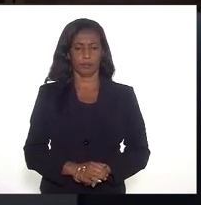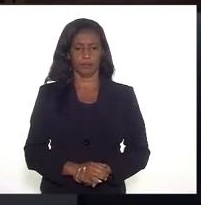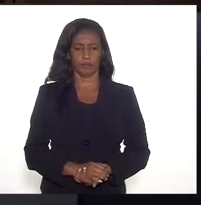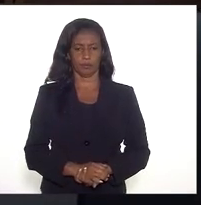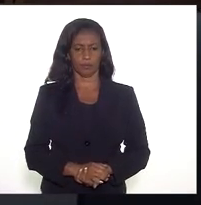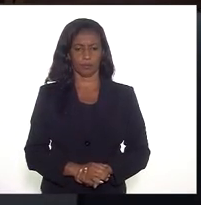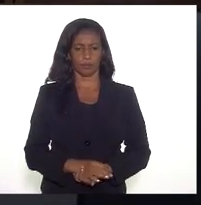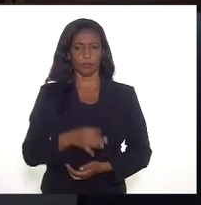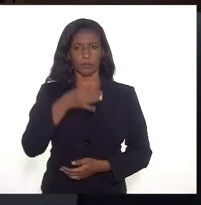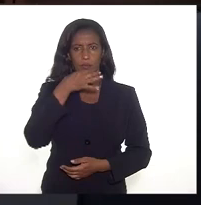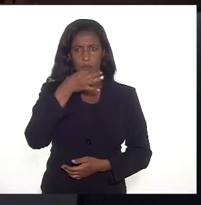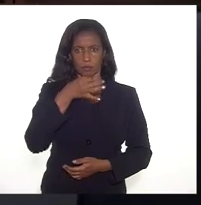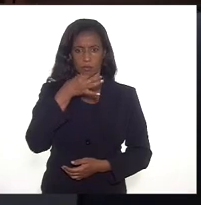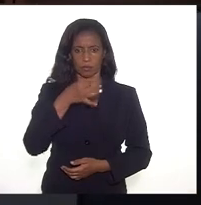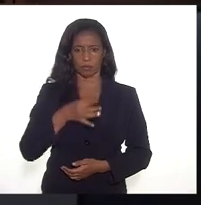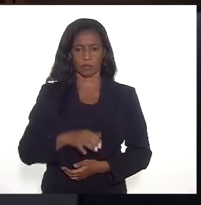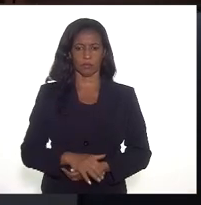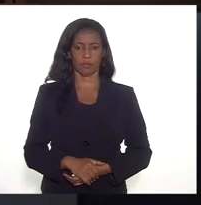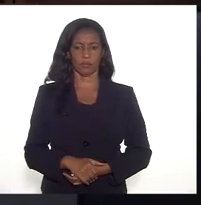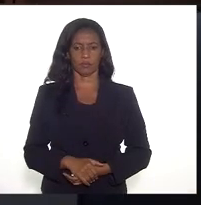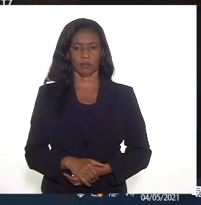Está sem som, Lucinha.